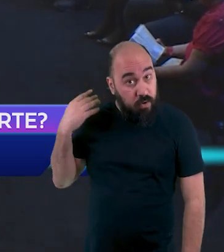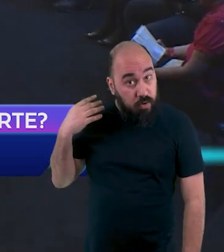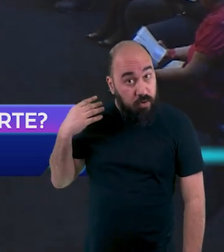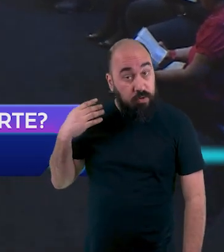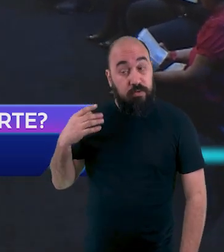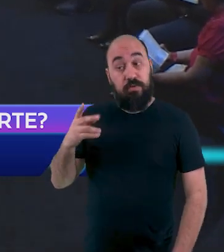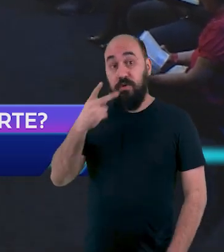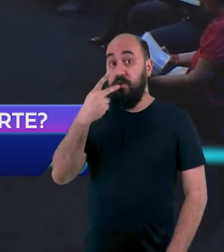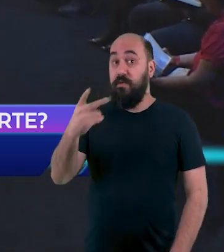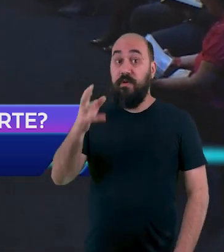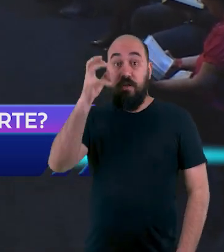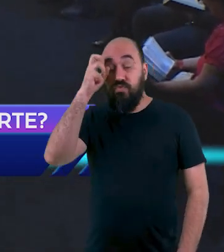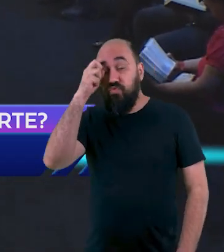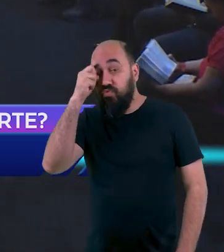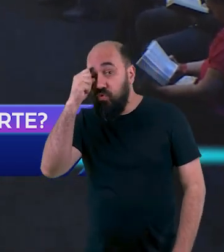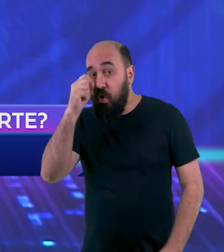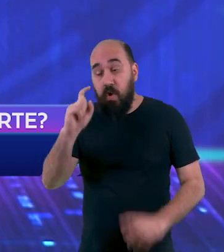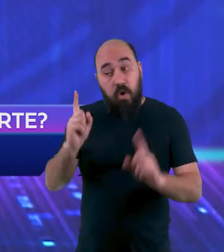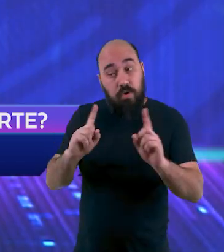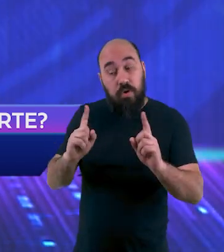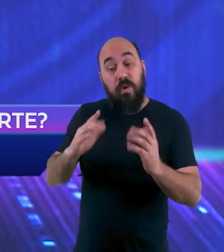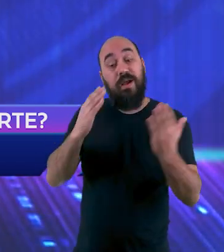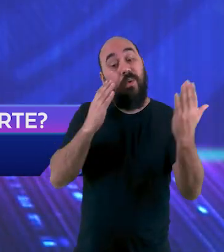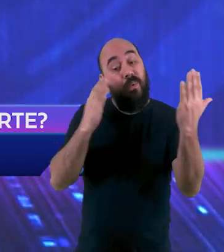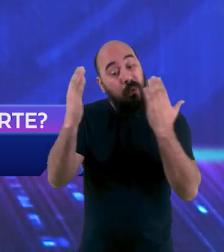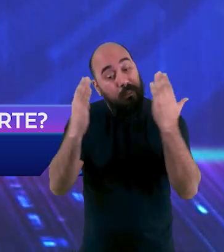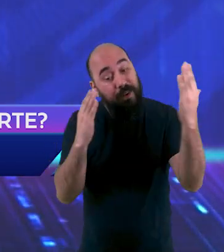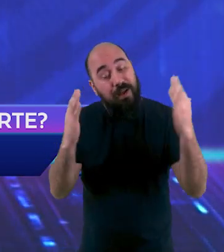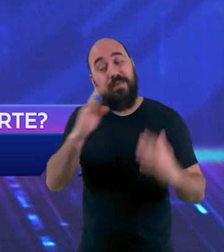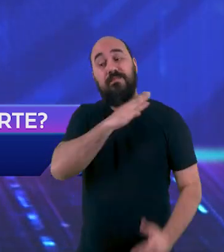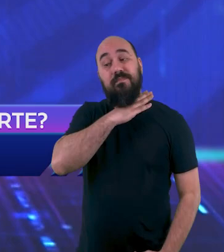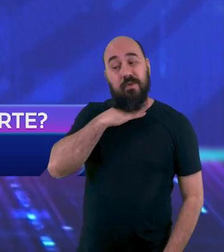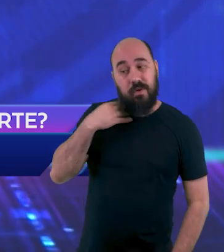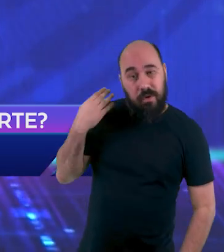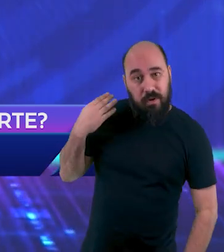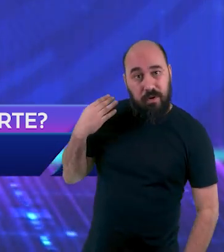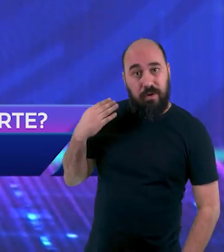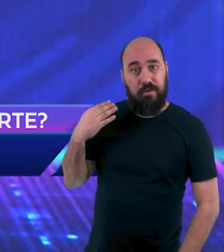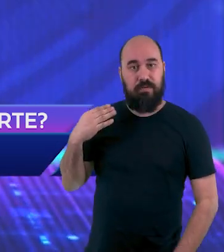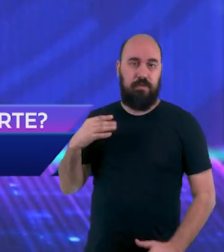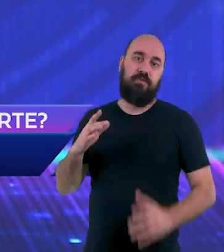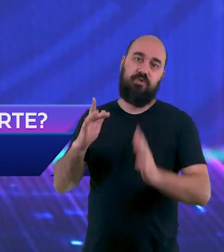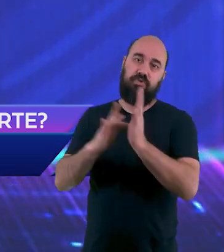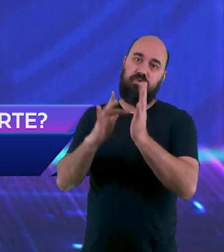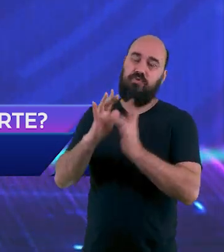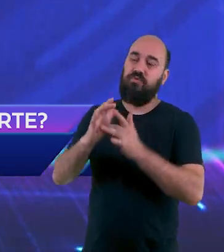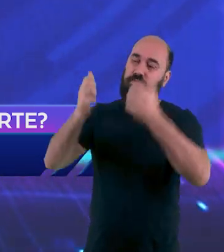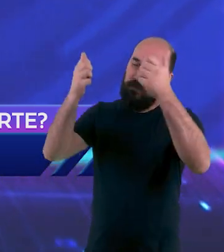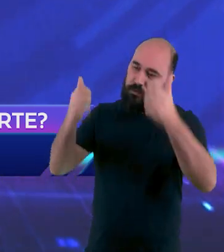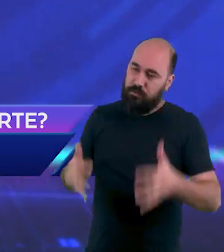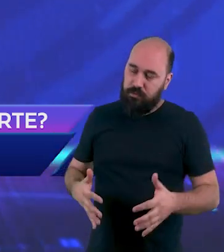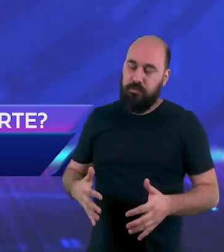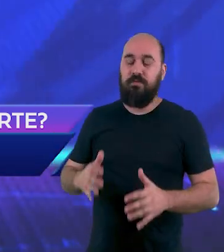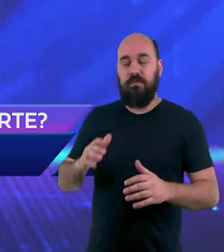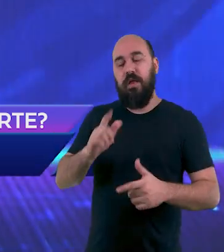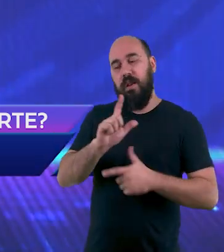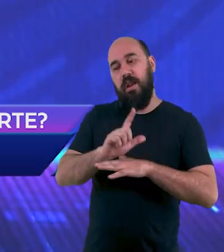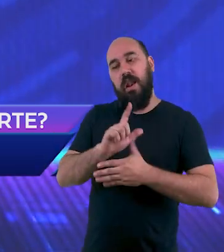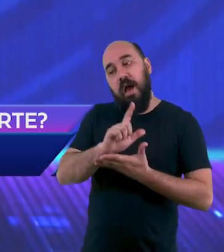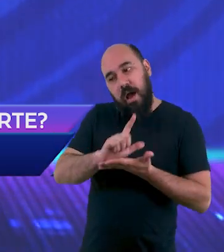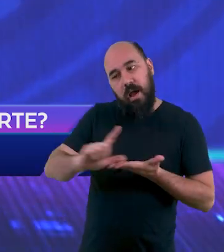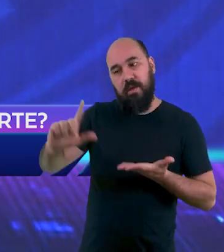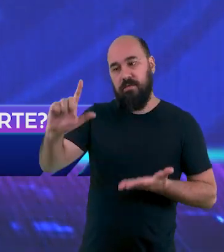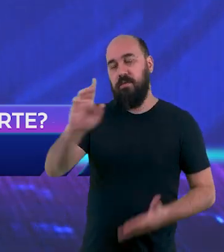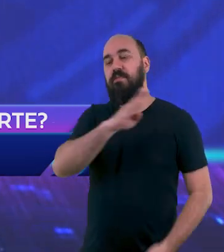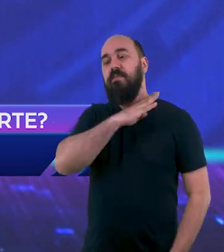que estivesse falando do repouso do sono. Então, Jesus lhes disse claramente: Lázaro morreu.